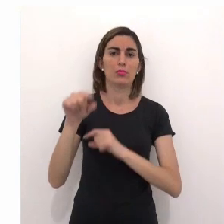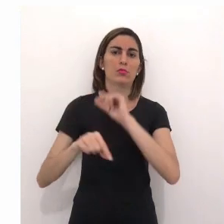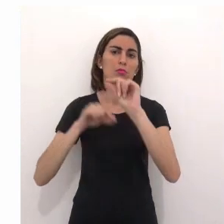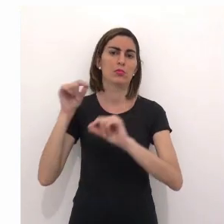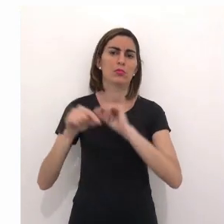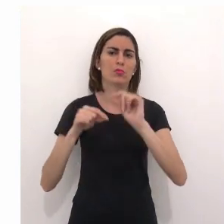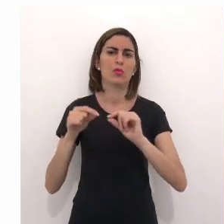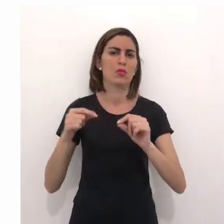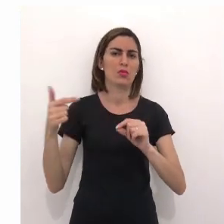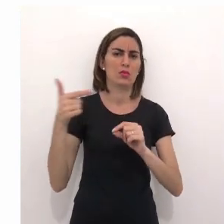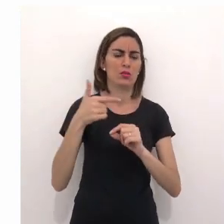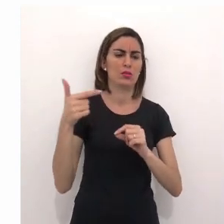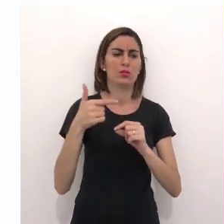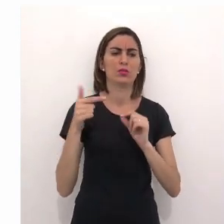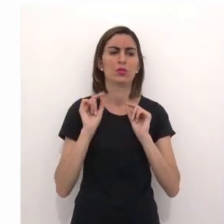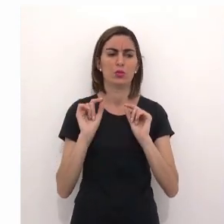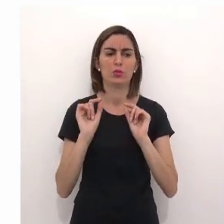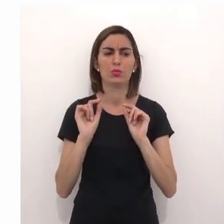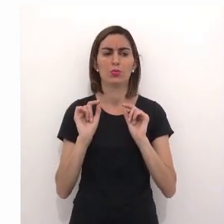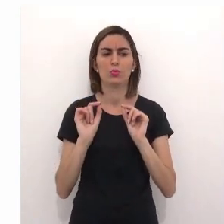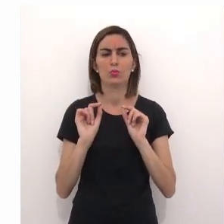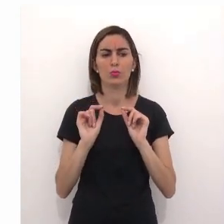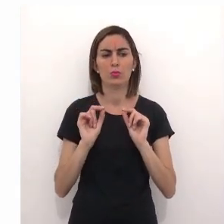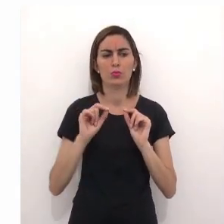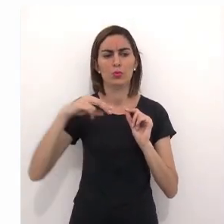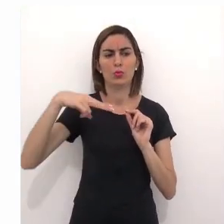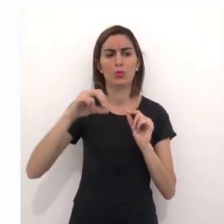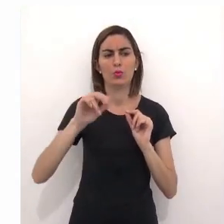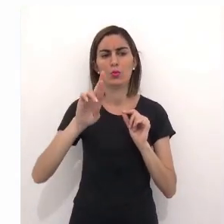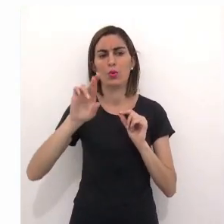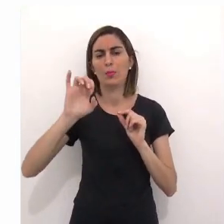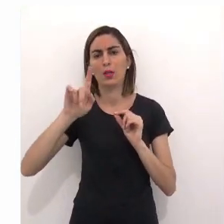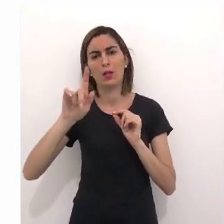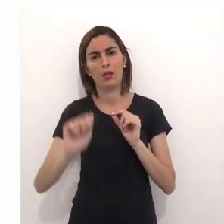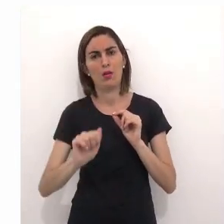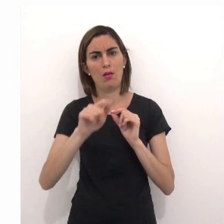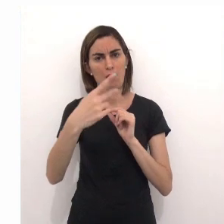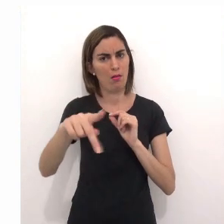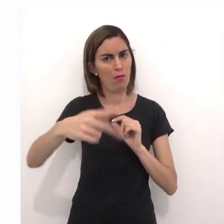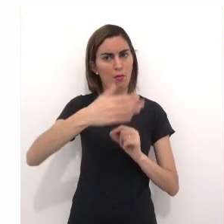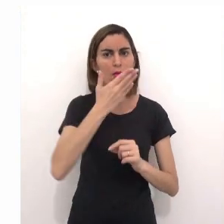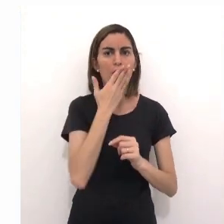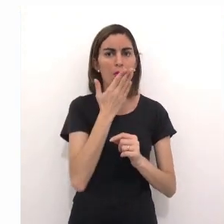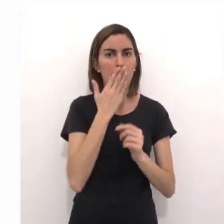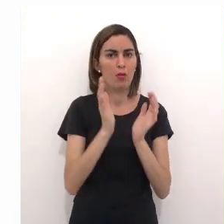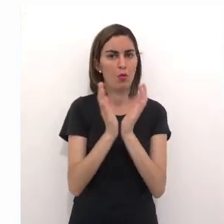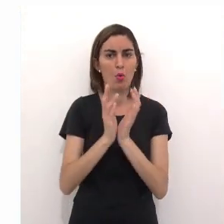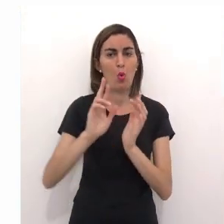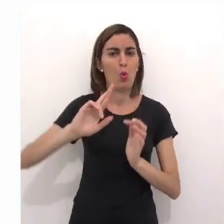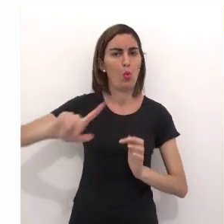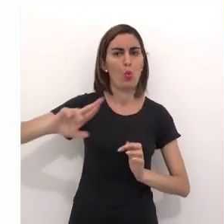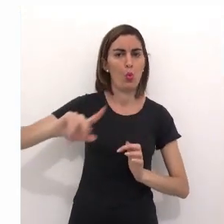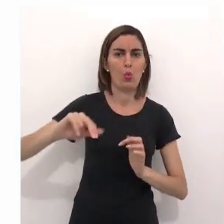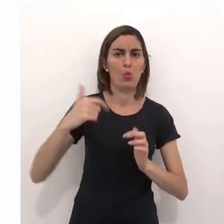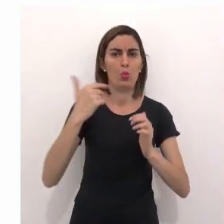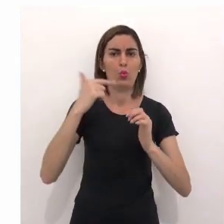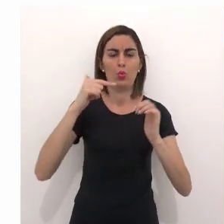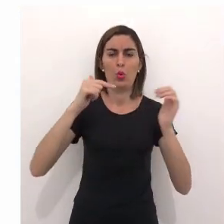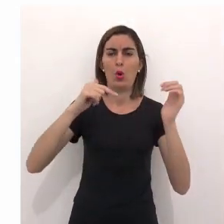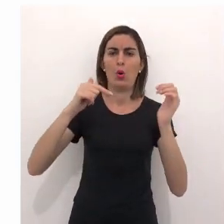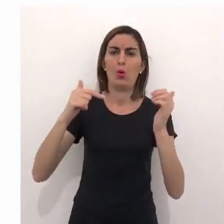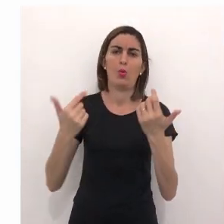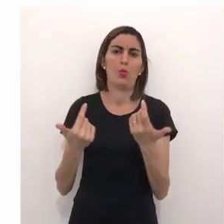segundo Nóbrega, estes nativos não adoravam ou